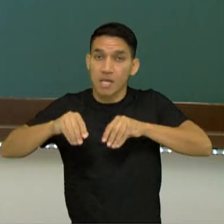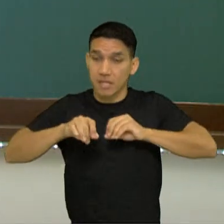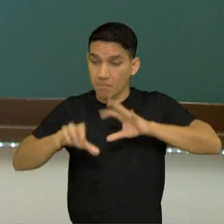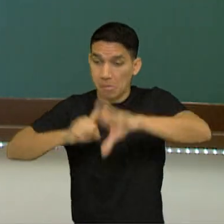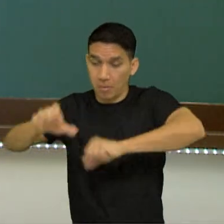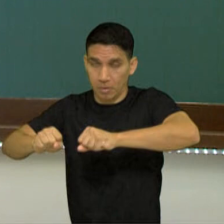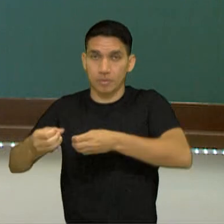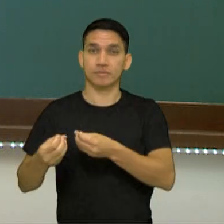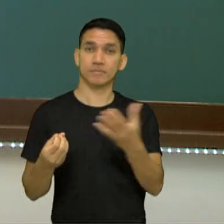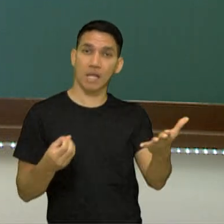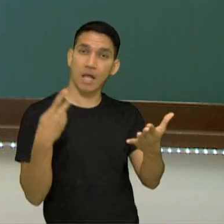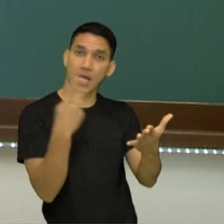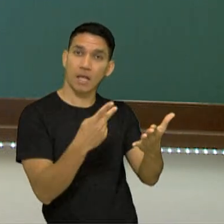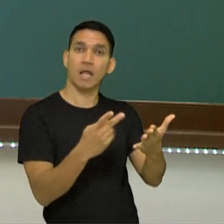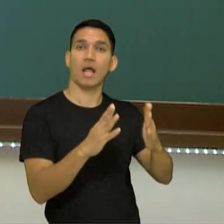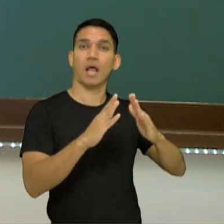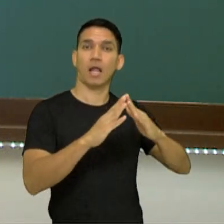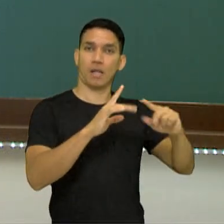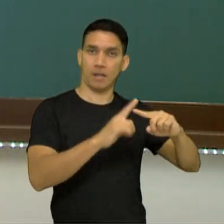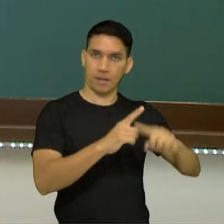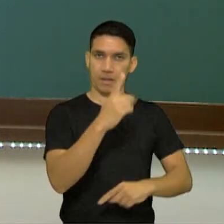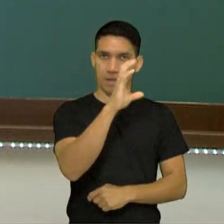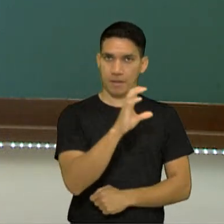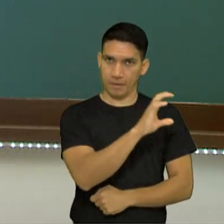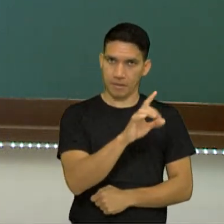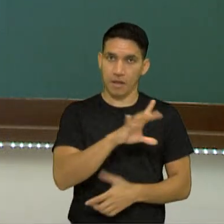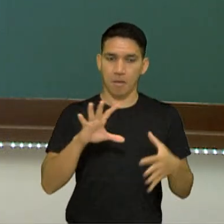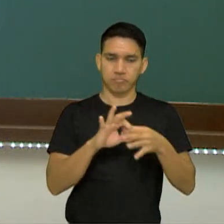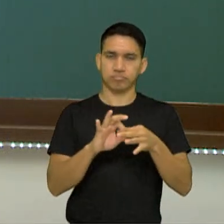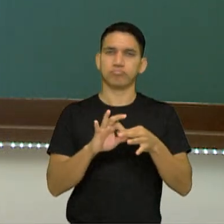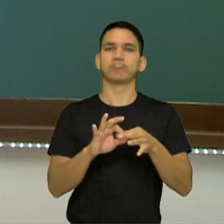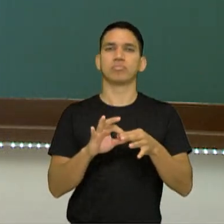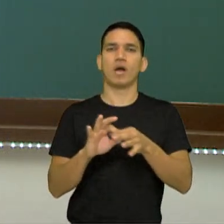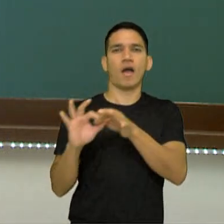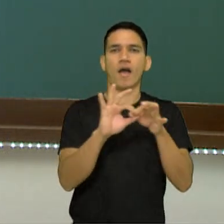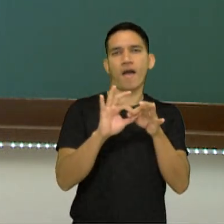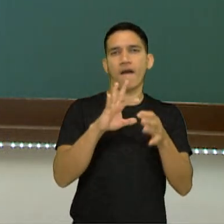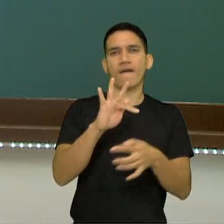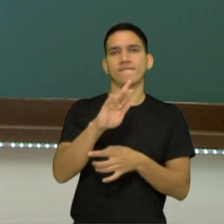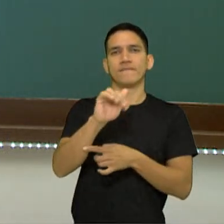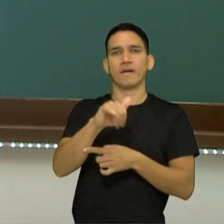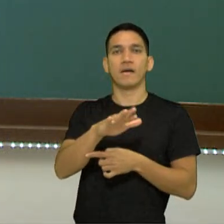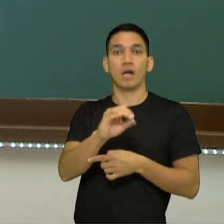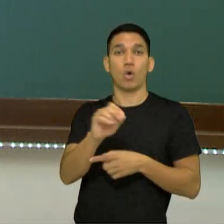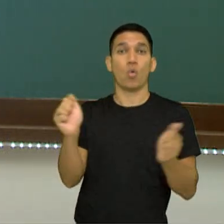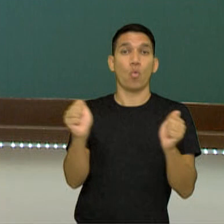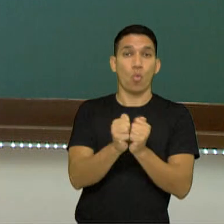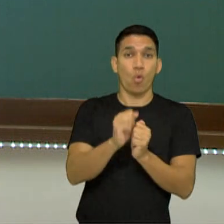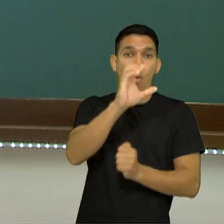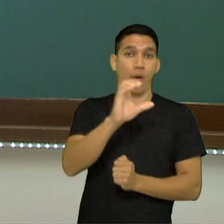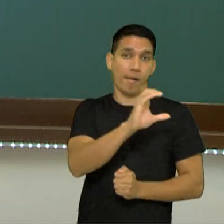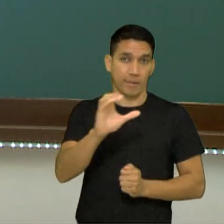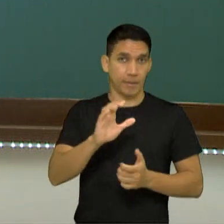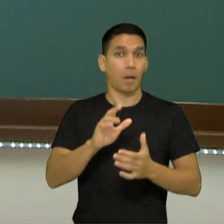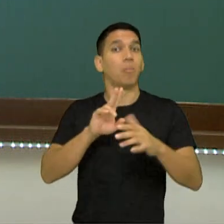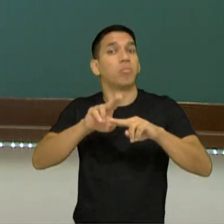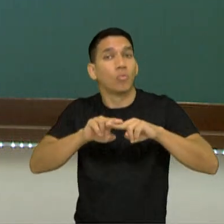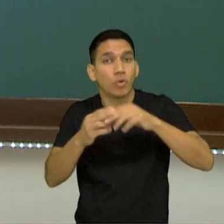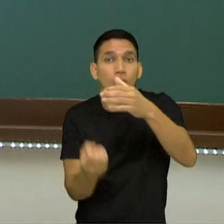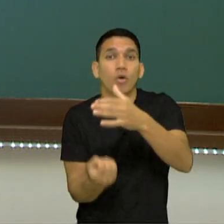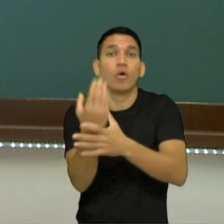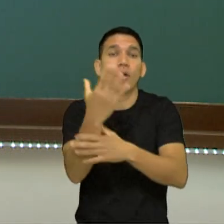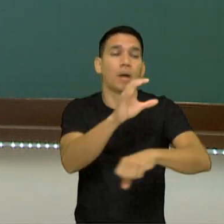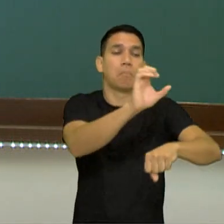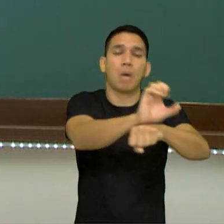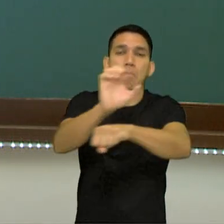vai fortificar a aliança dos francos com a Igreja Católica. E vai originar, então, os estados